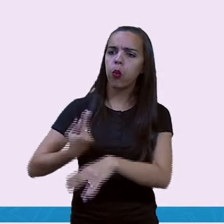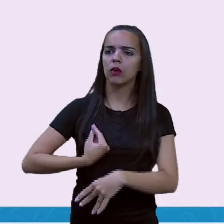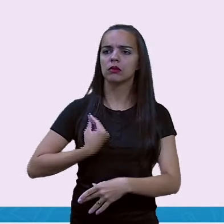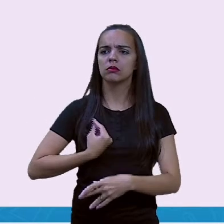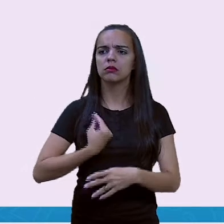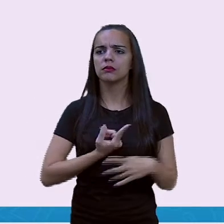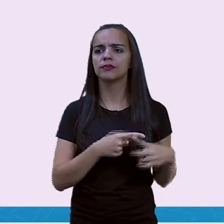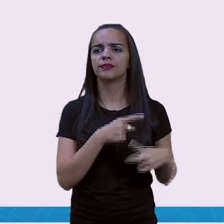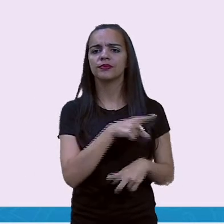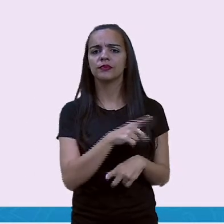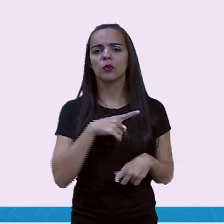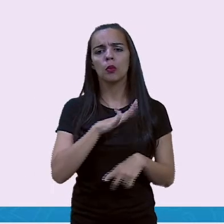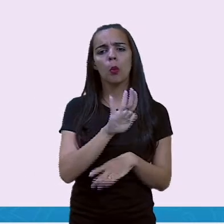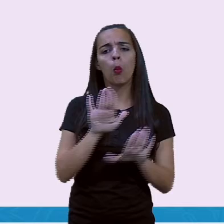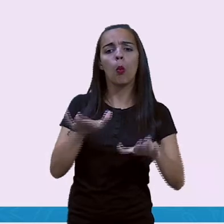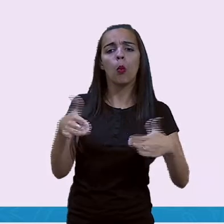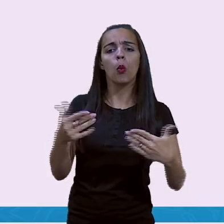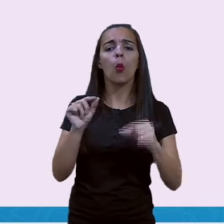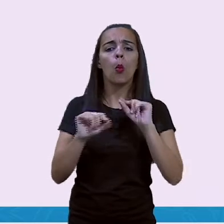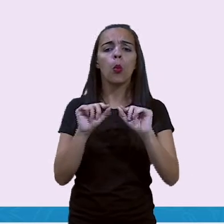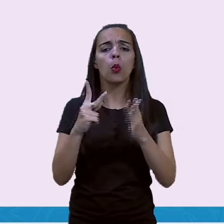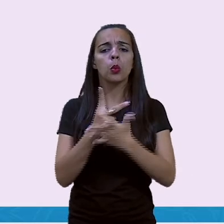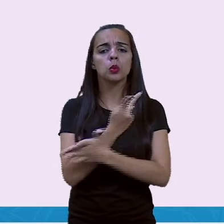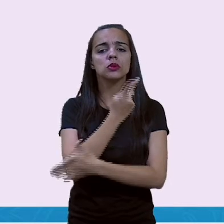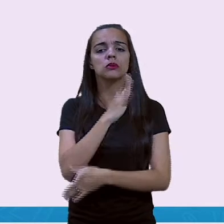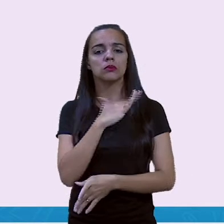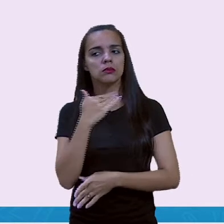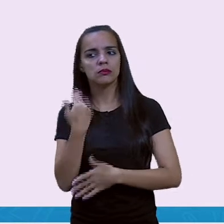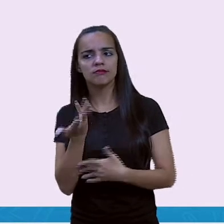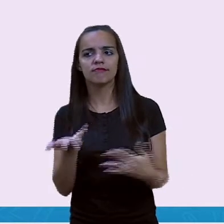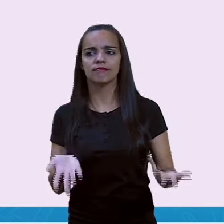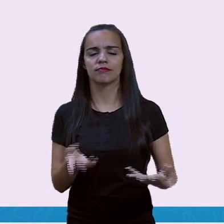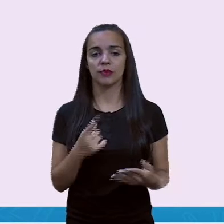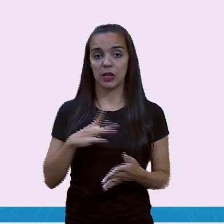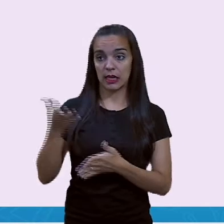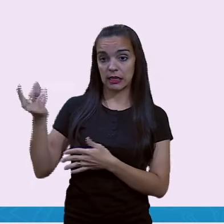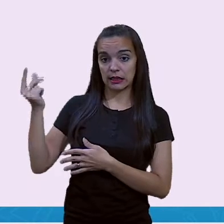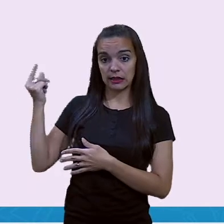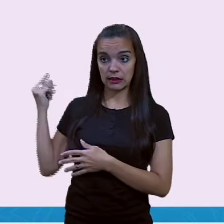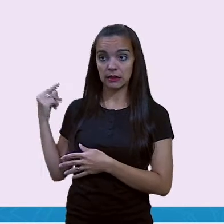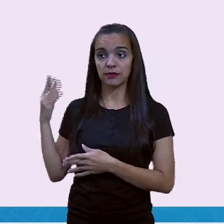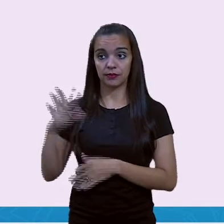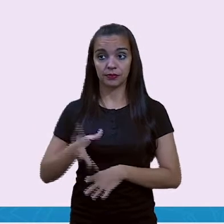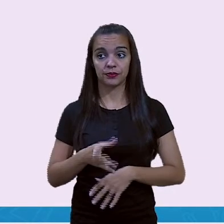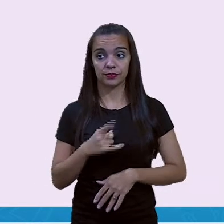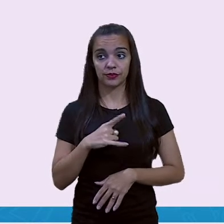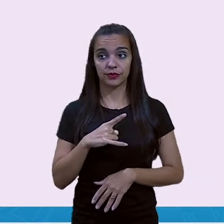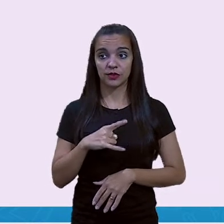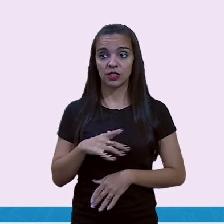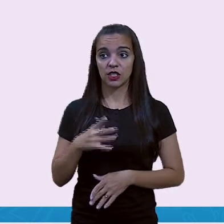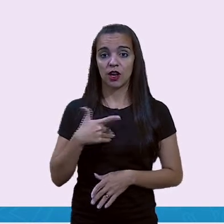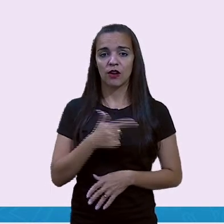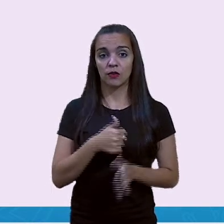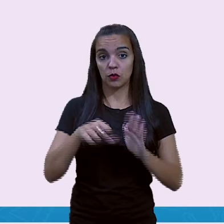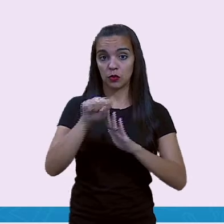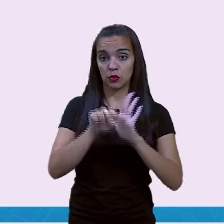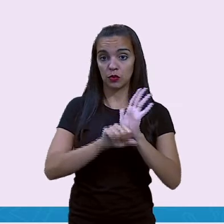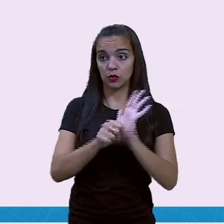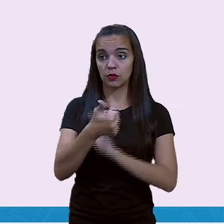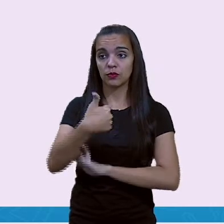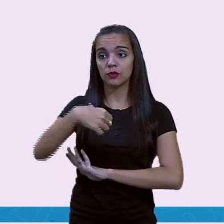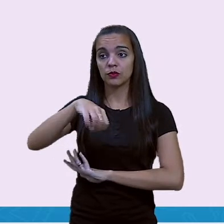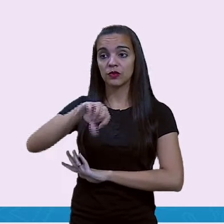pessoa morreu, e assim sucessivamente. Nessa época, no século XIX,